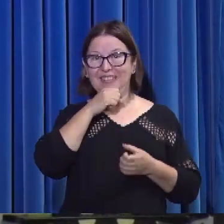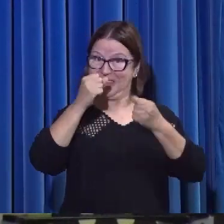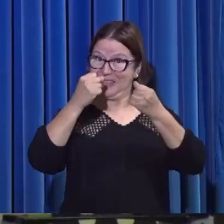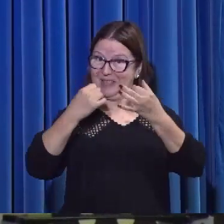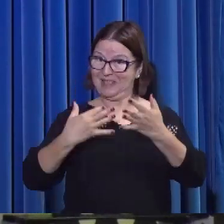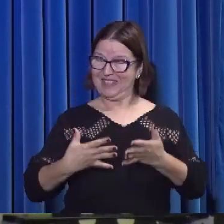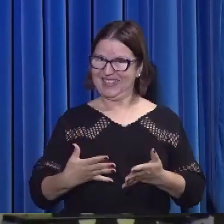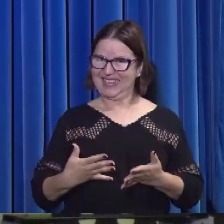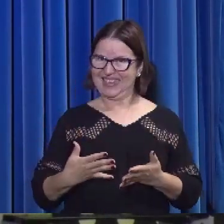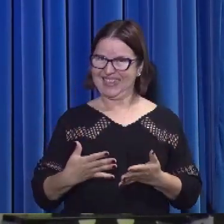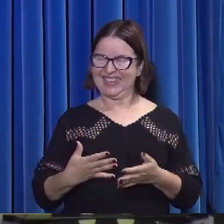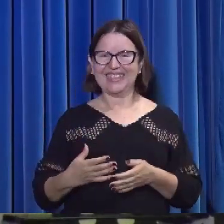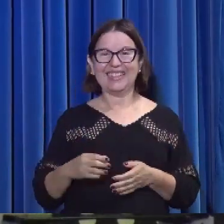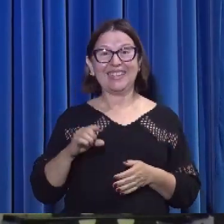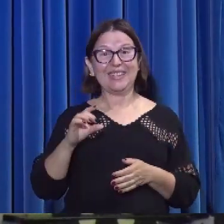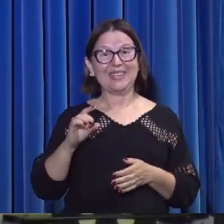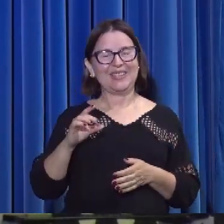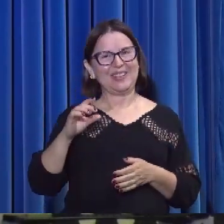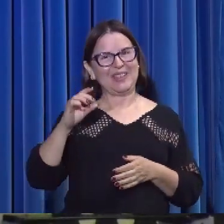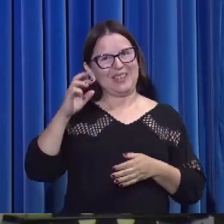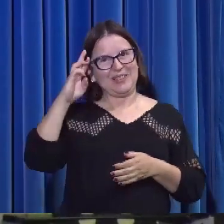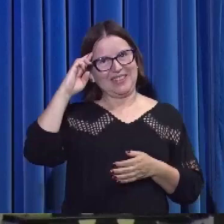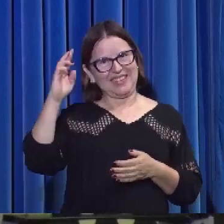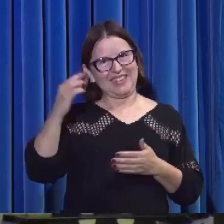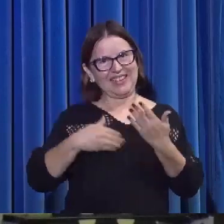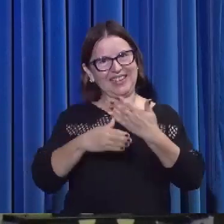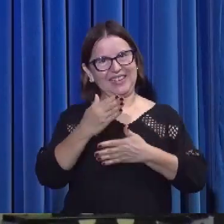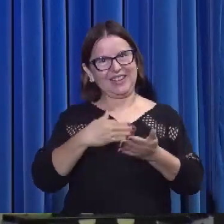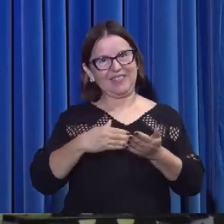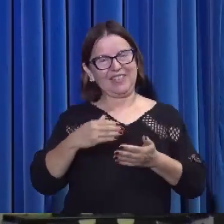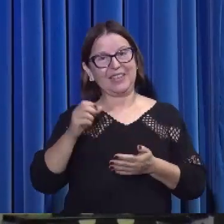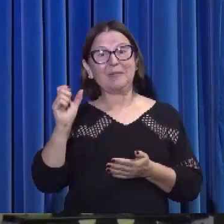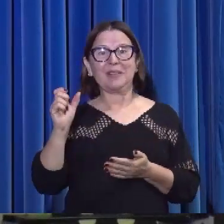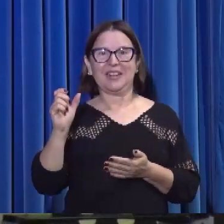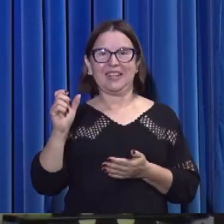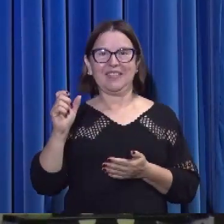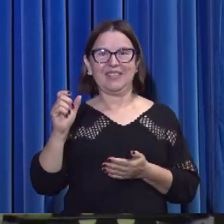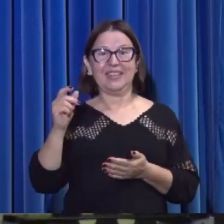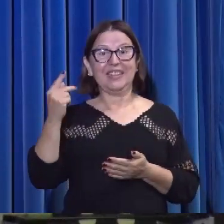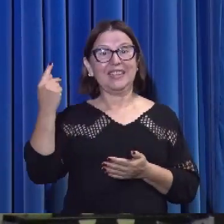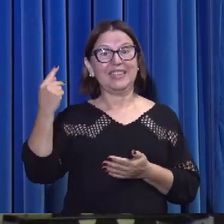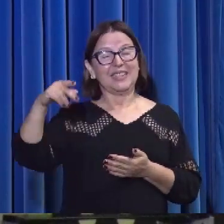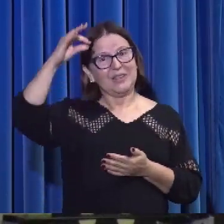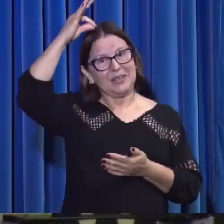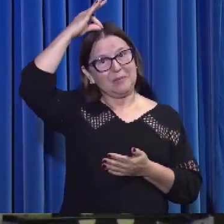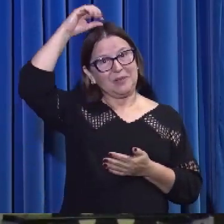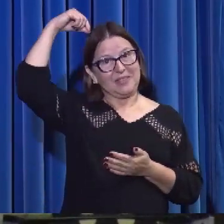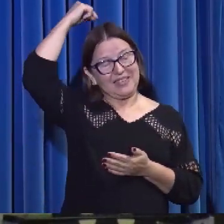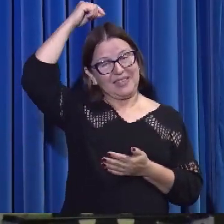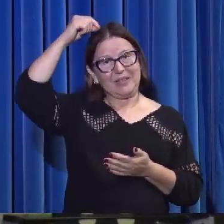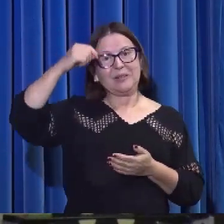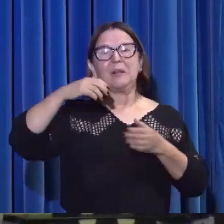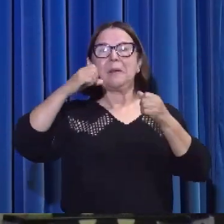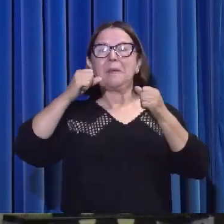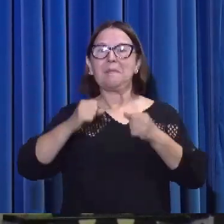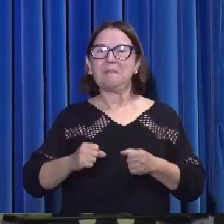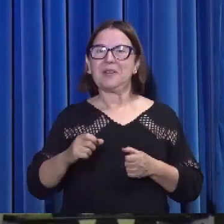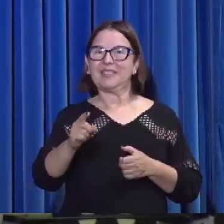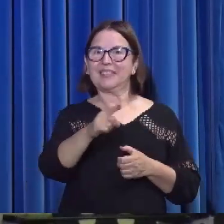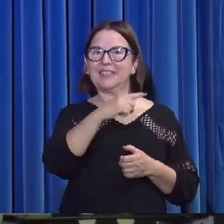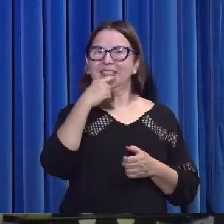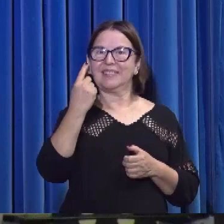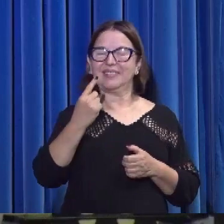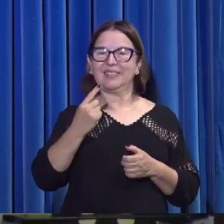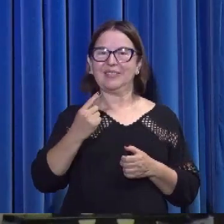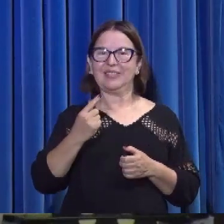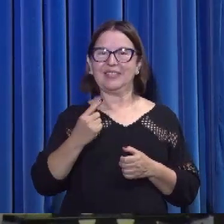E é somente o Senhor, por meio da palavra e do Espírito dele, que pode nos livrar dessa paura,